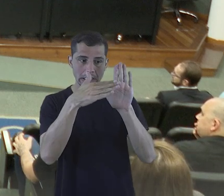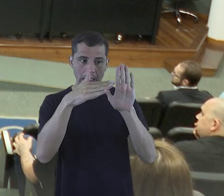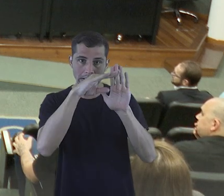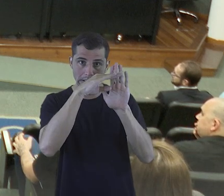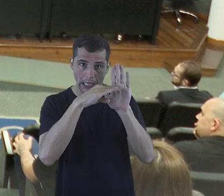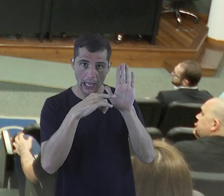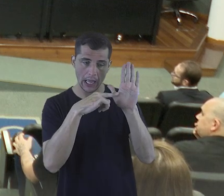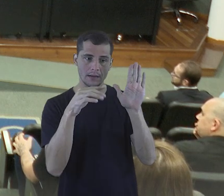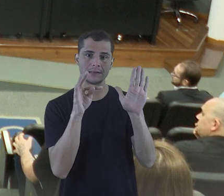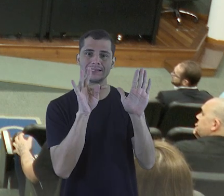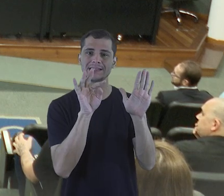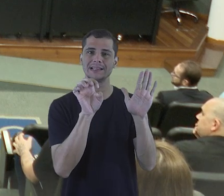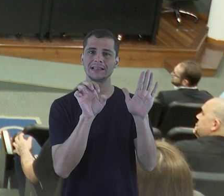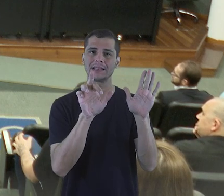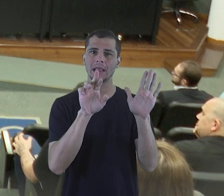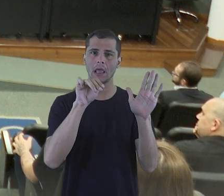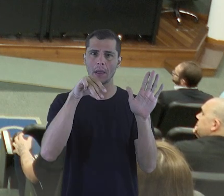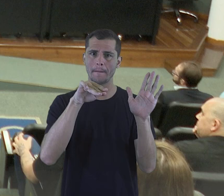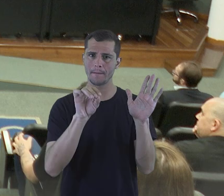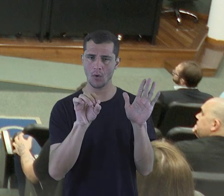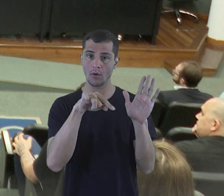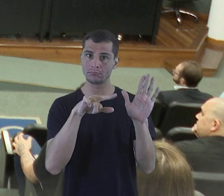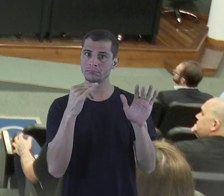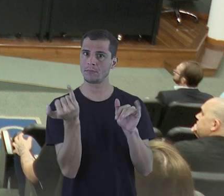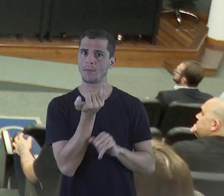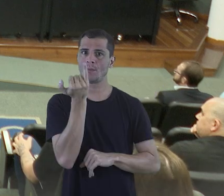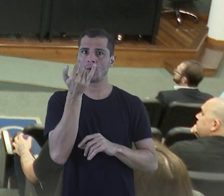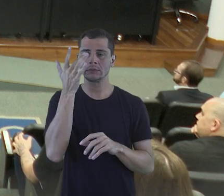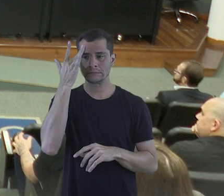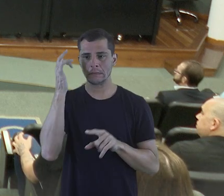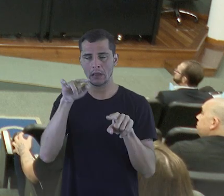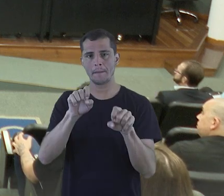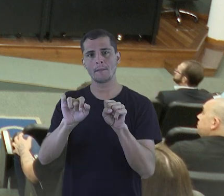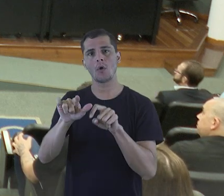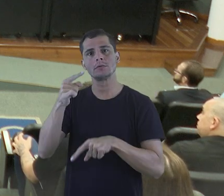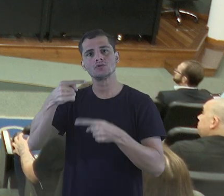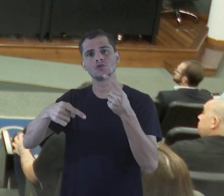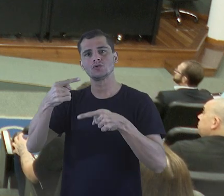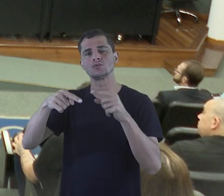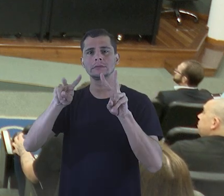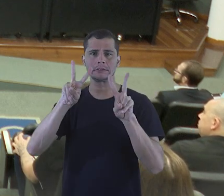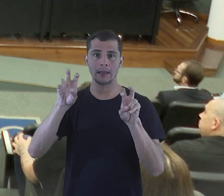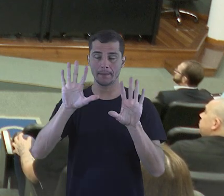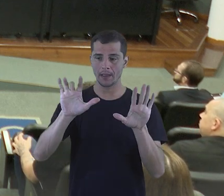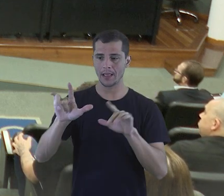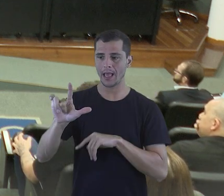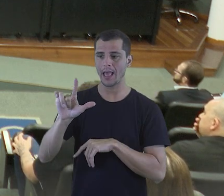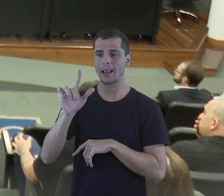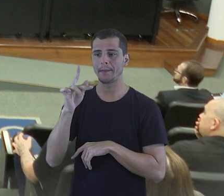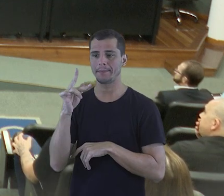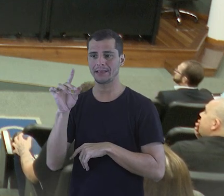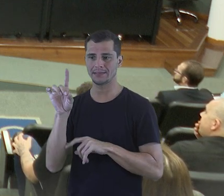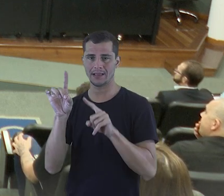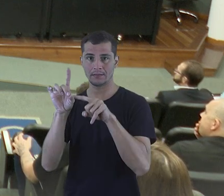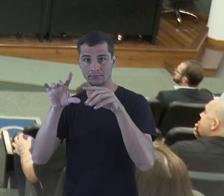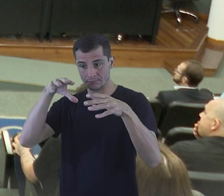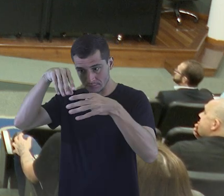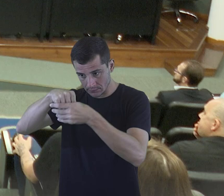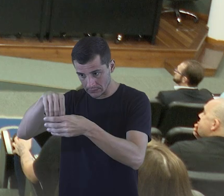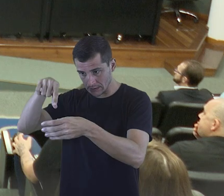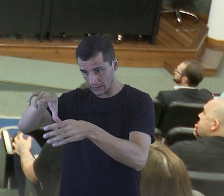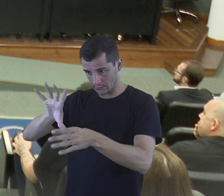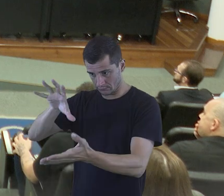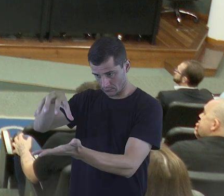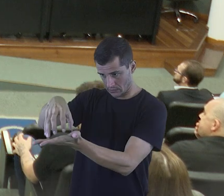perfeito? mas o termo é importante façam o seguinte dê uma olhada lá até amanhã eu posso abrir isso para vocês aí a gente vê